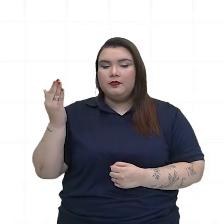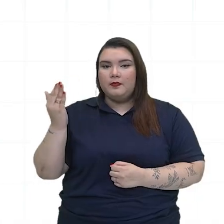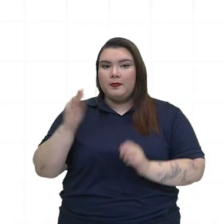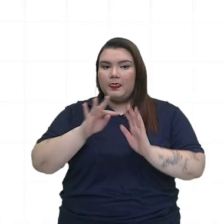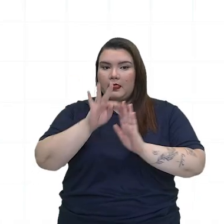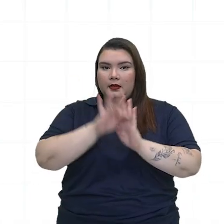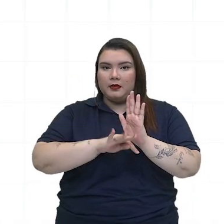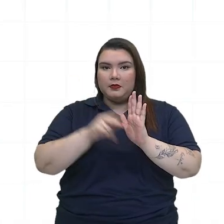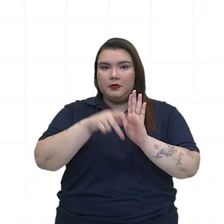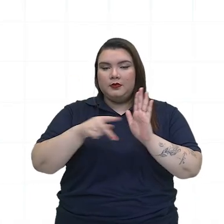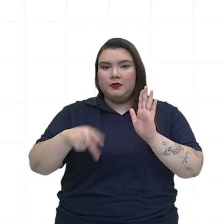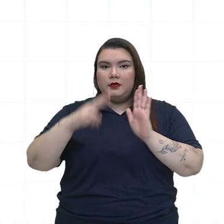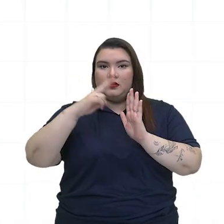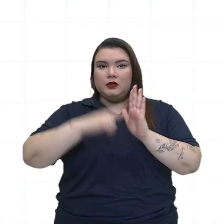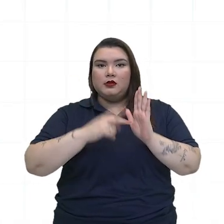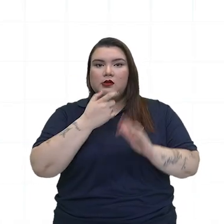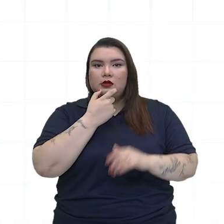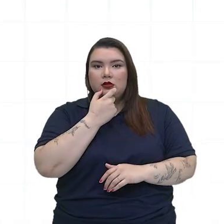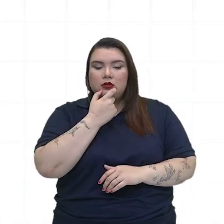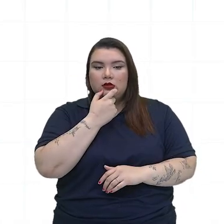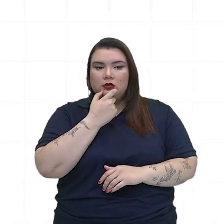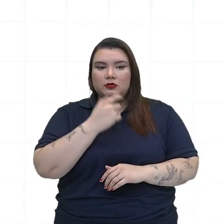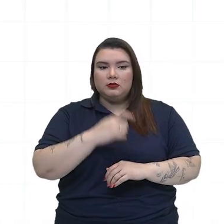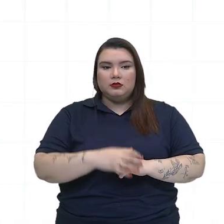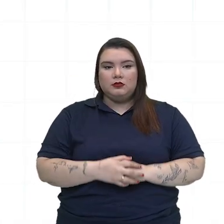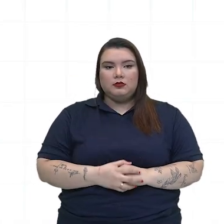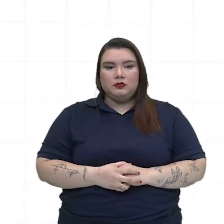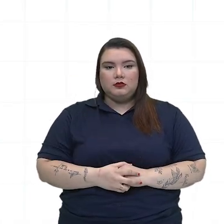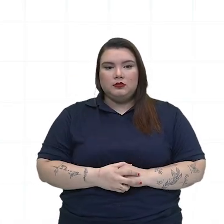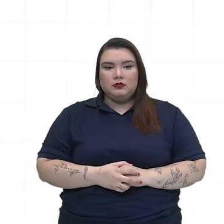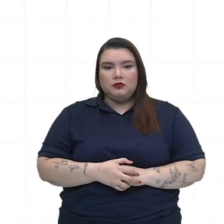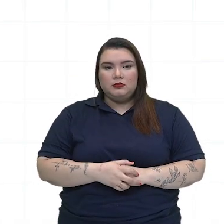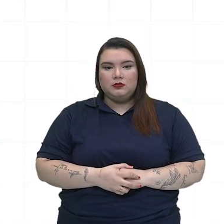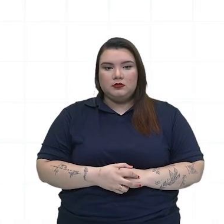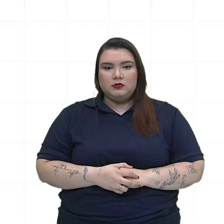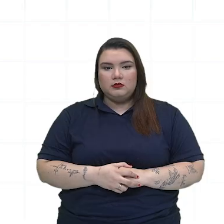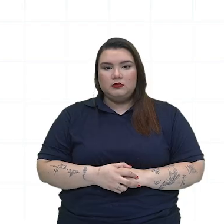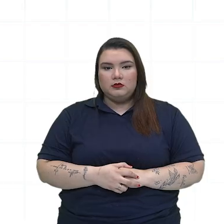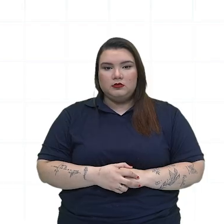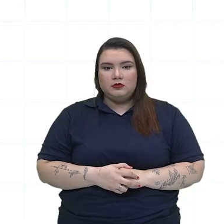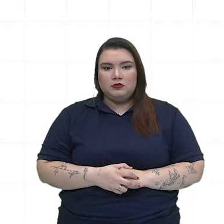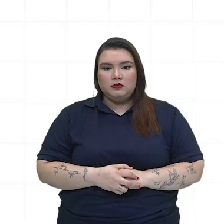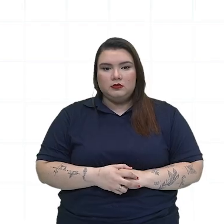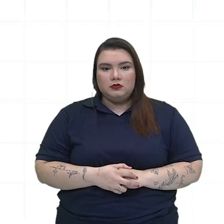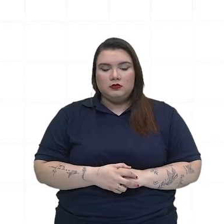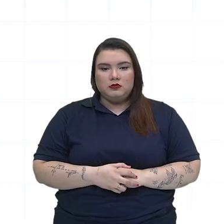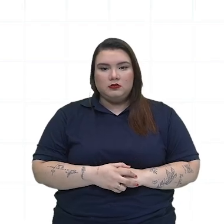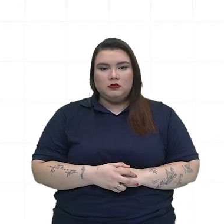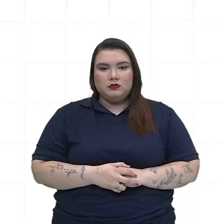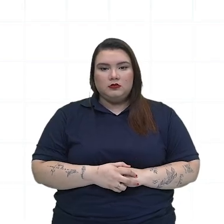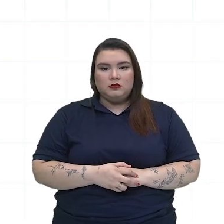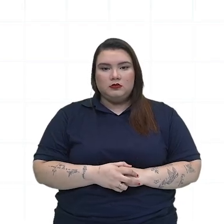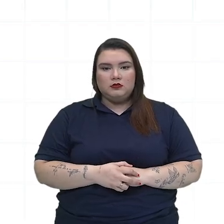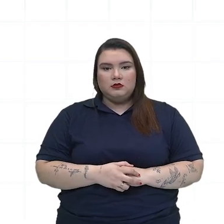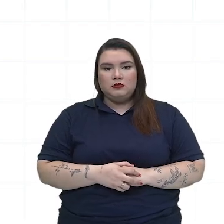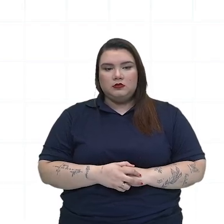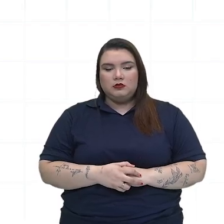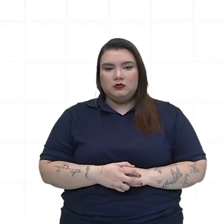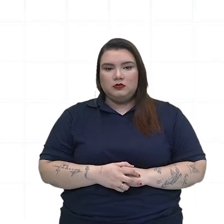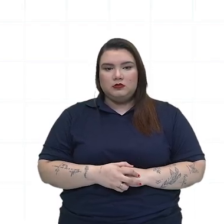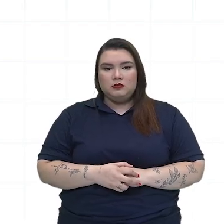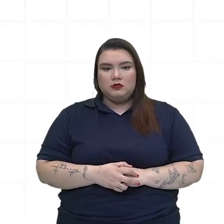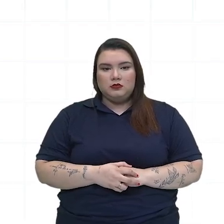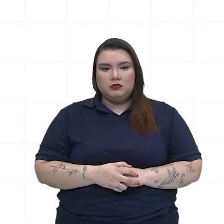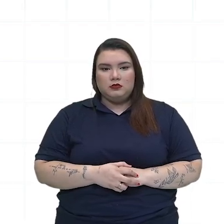o texto, vou ler para vocês. Verb. A verb is a part of speech. A